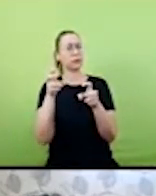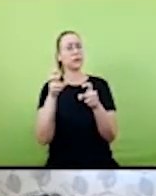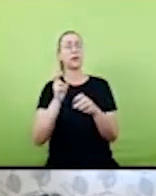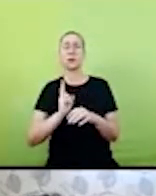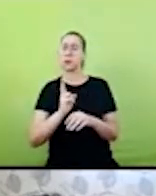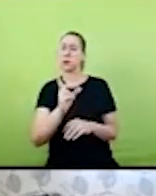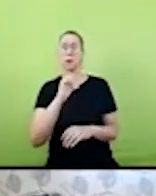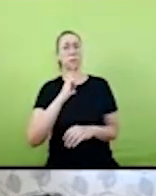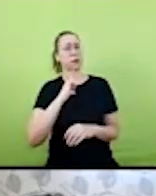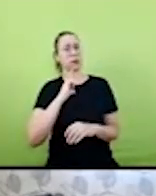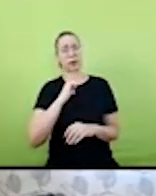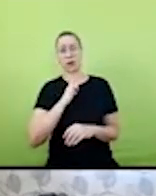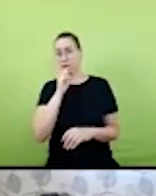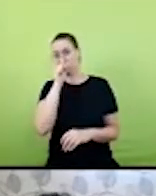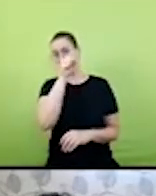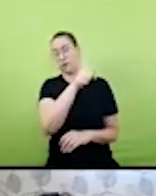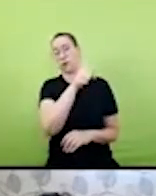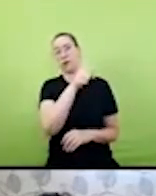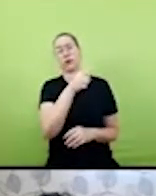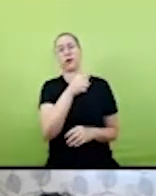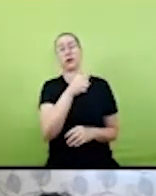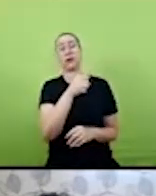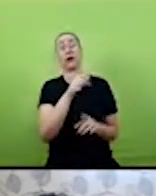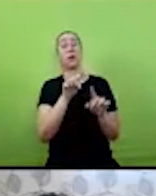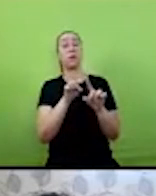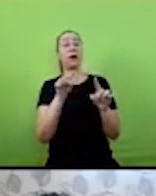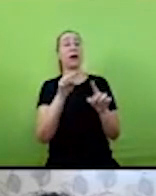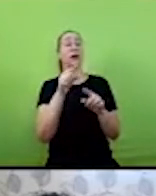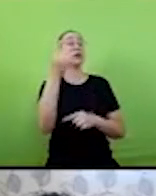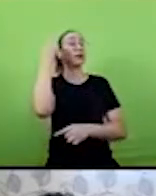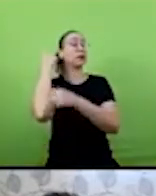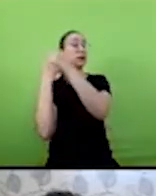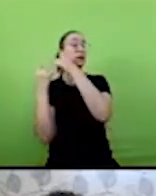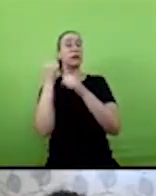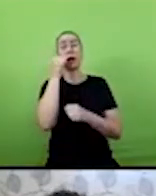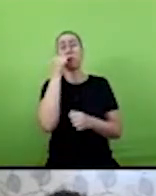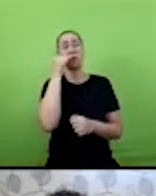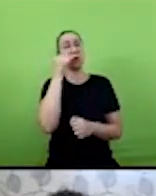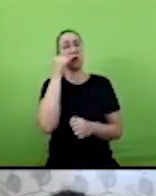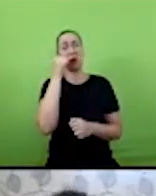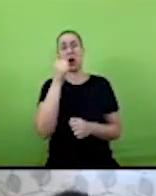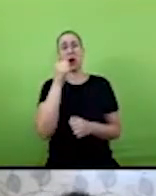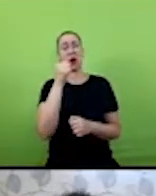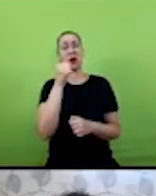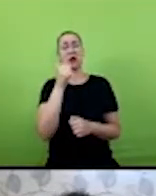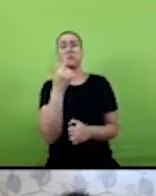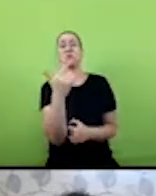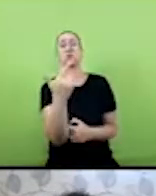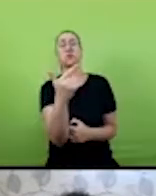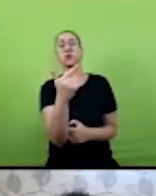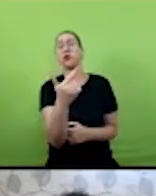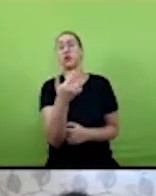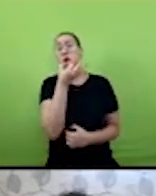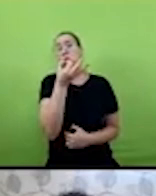existiu, mas que as mulheres não tinham autonomia, eram oprimidas a tal ponto